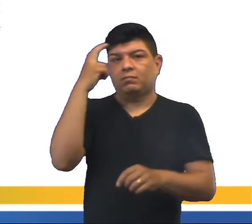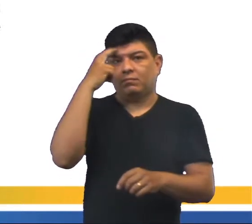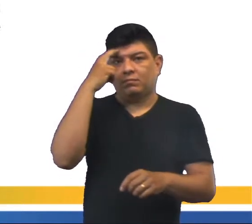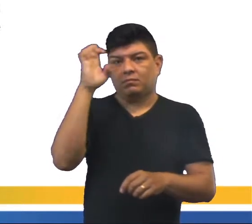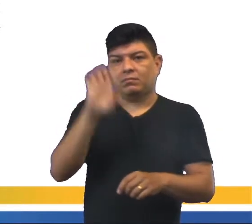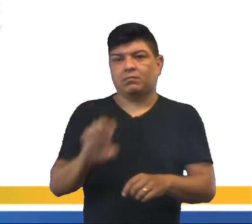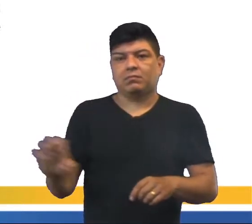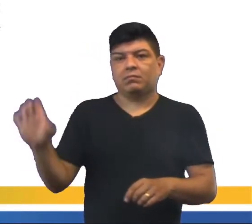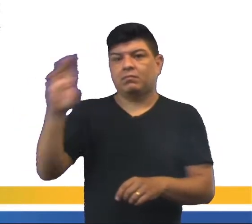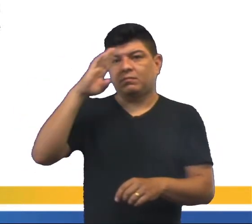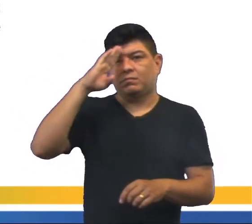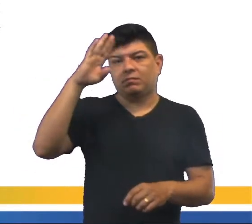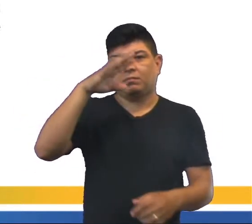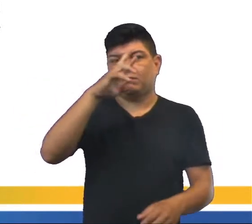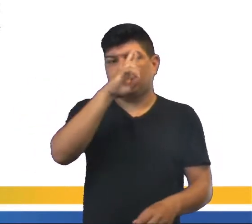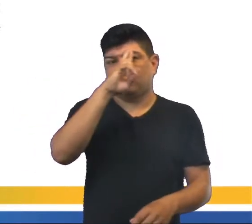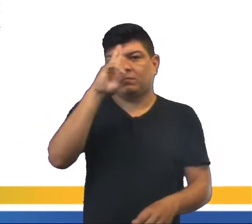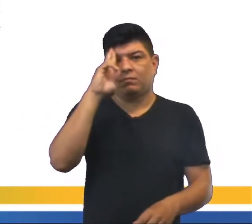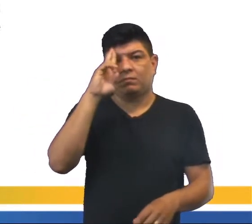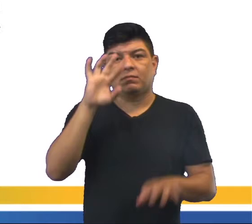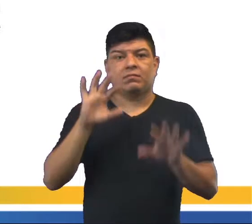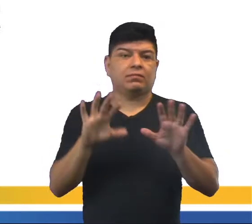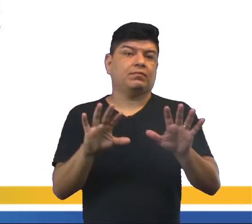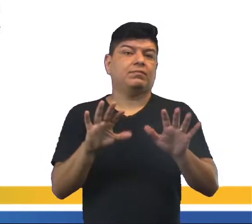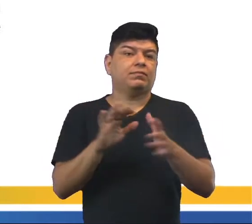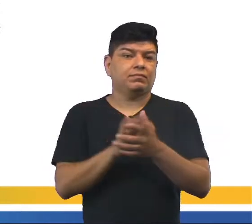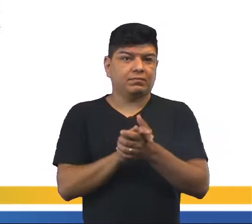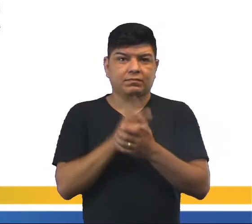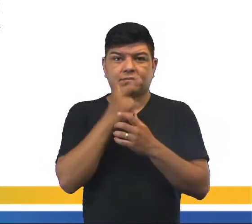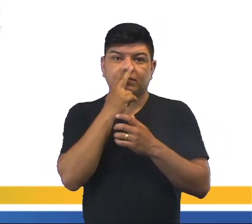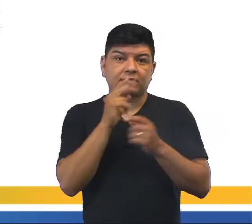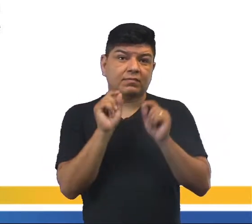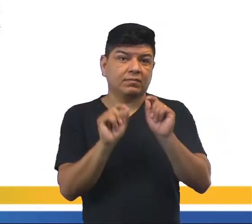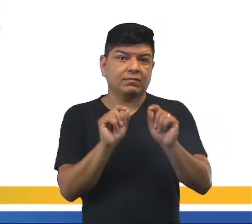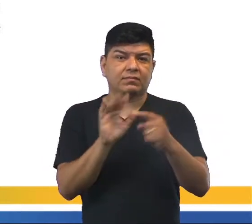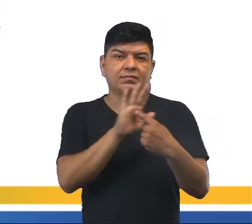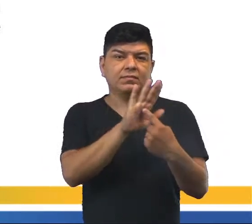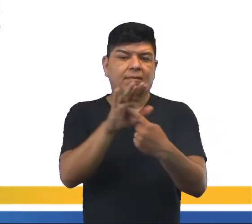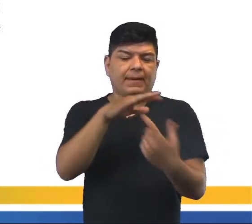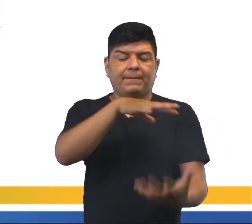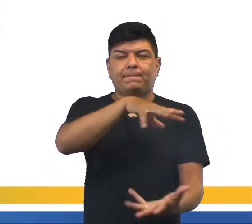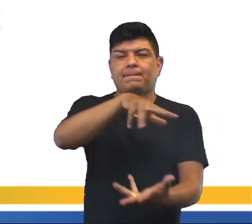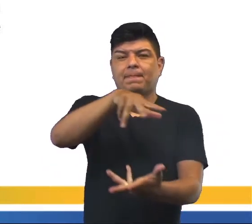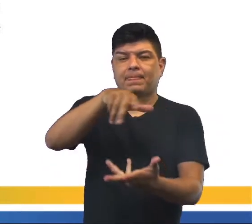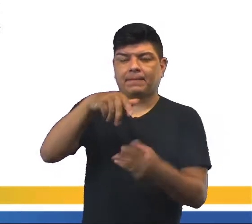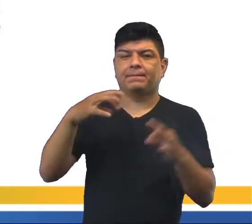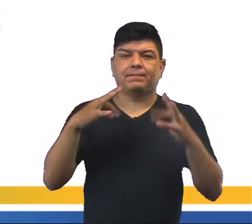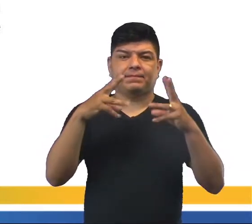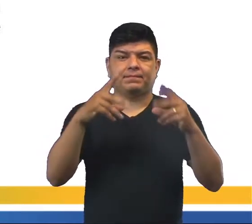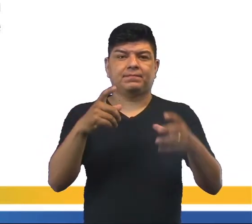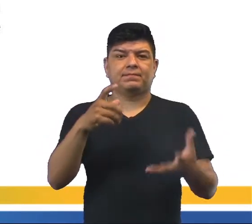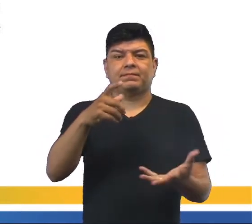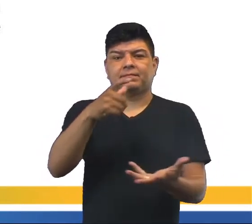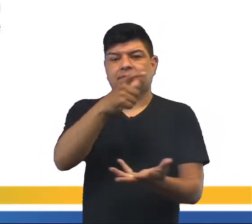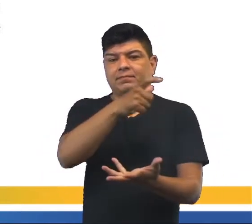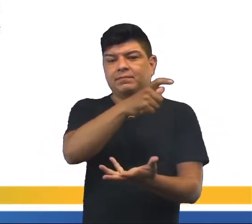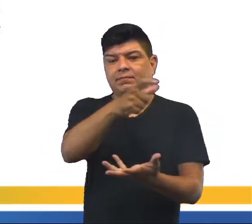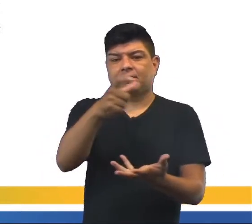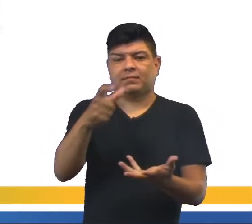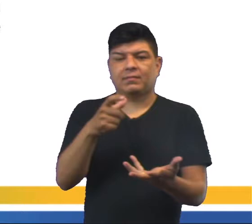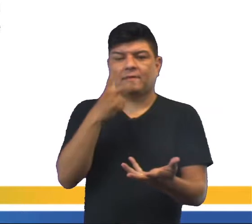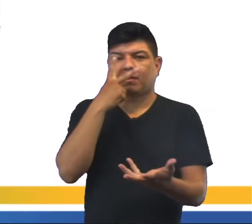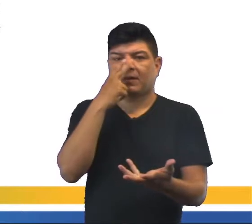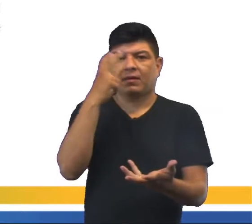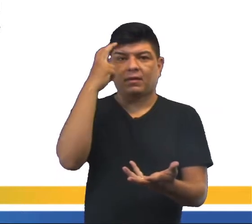europeia como a pioneira da história. Dessa forma, se enquadra como uma referência mundial para todas as nações, como se